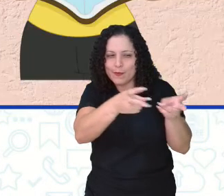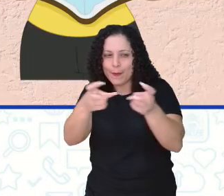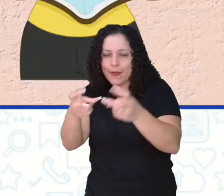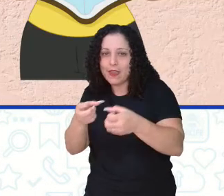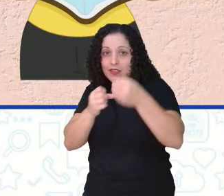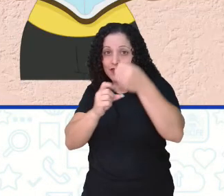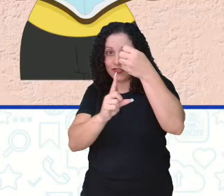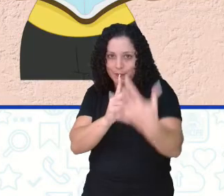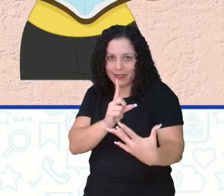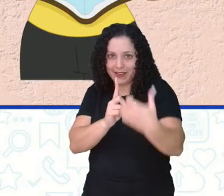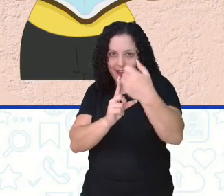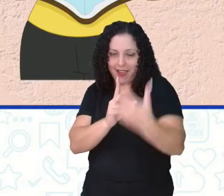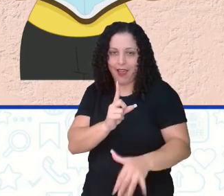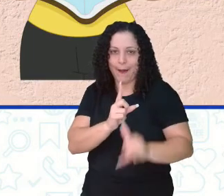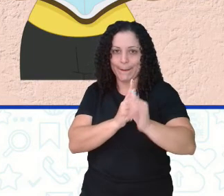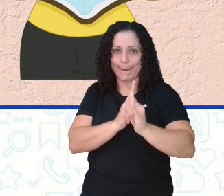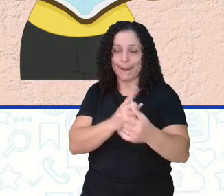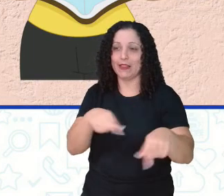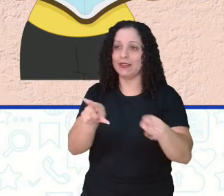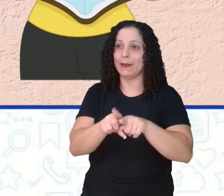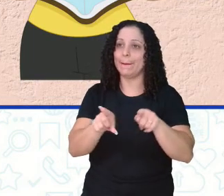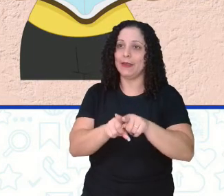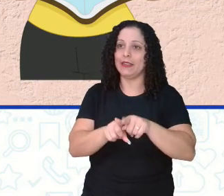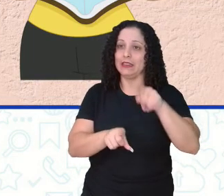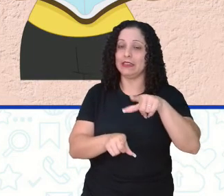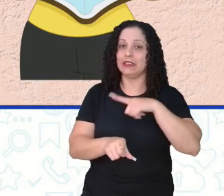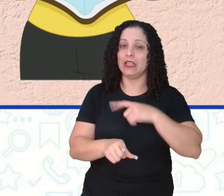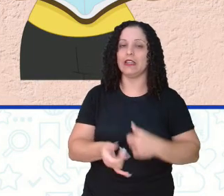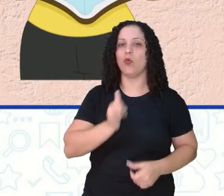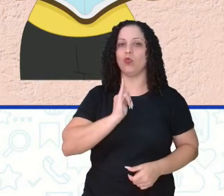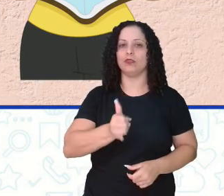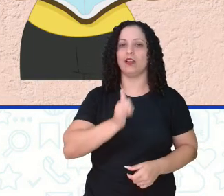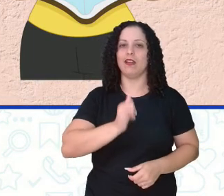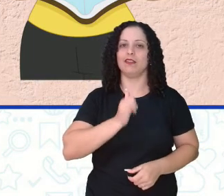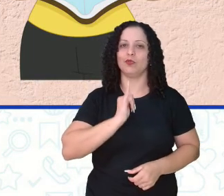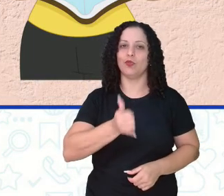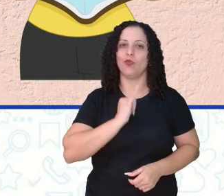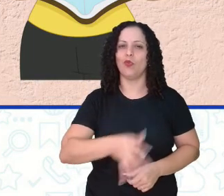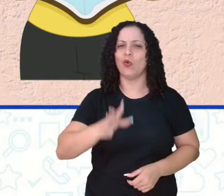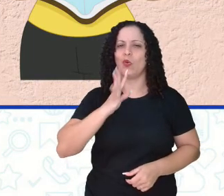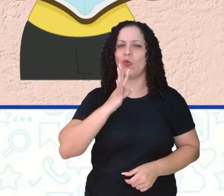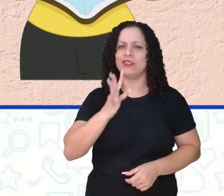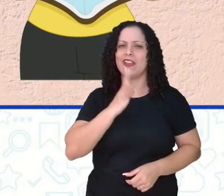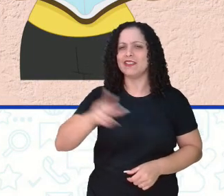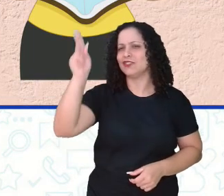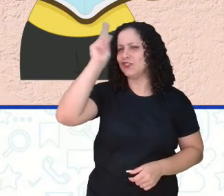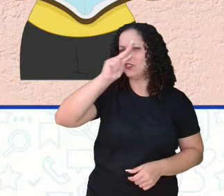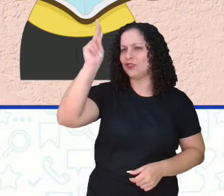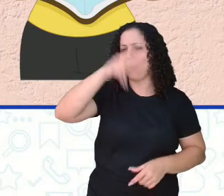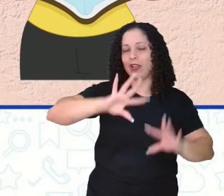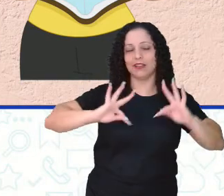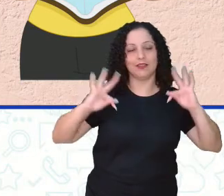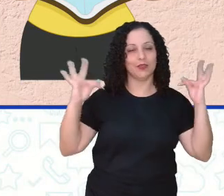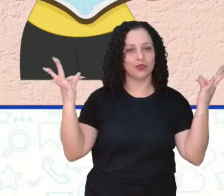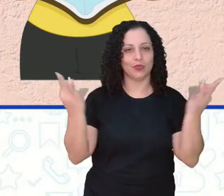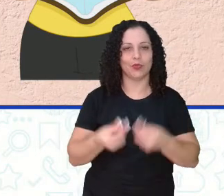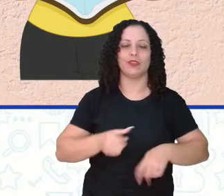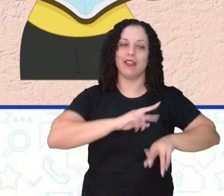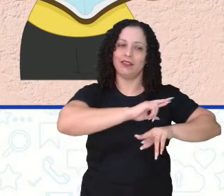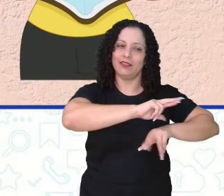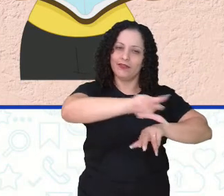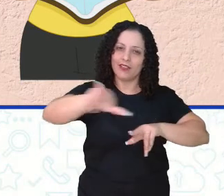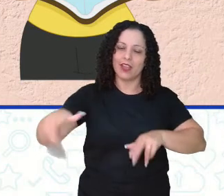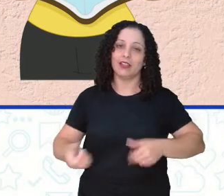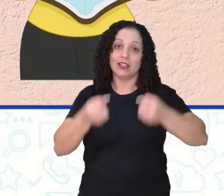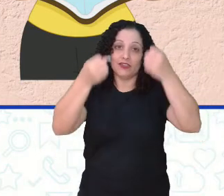os fatos. E a gente tem o narrador onisciente, que é aquele que conhece toda a história, diferente do narrador observador, conta os